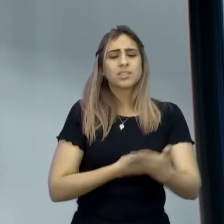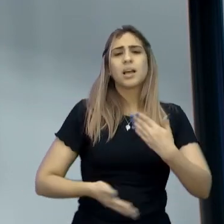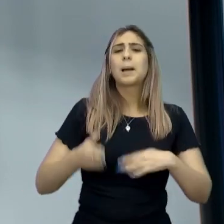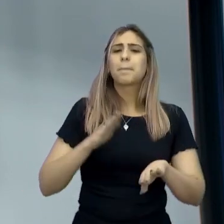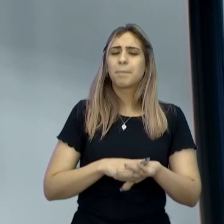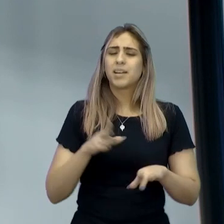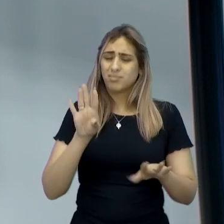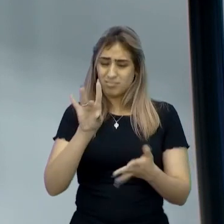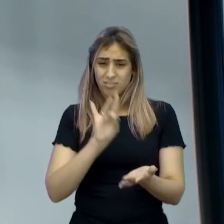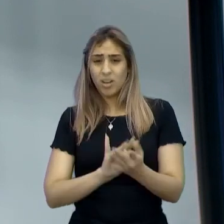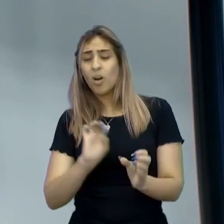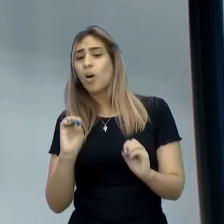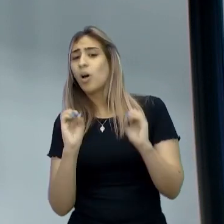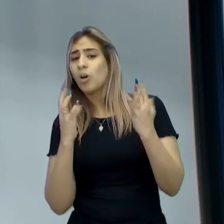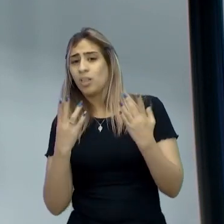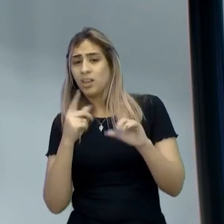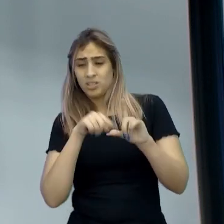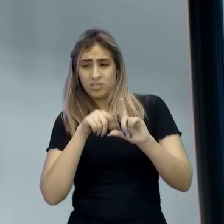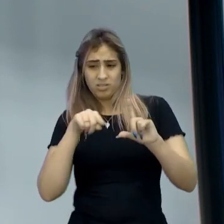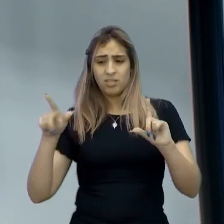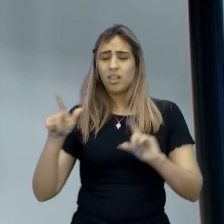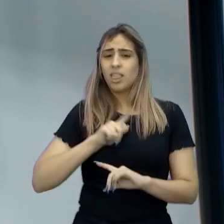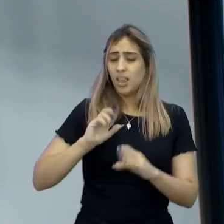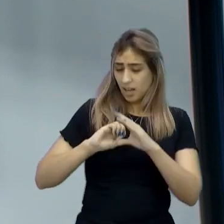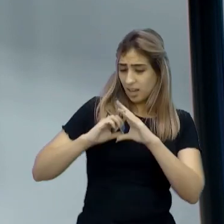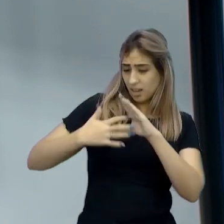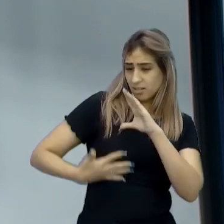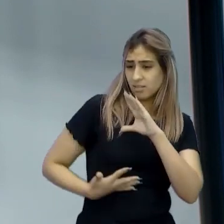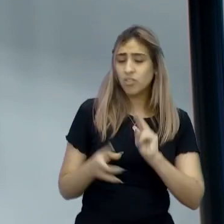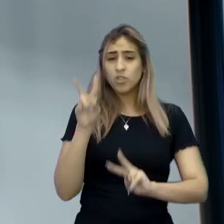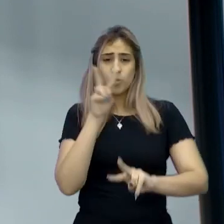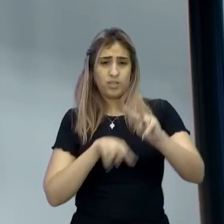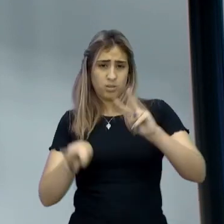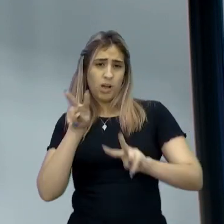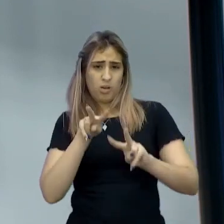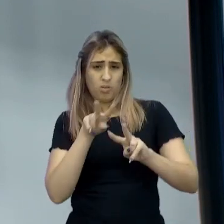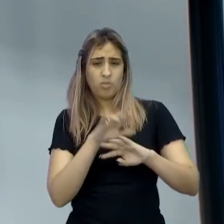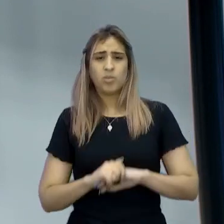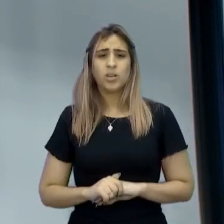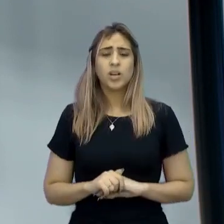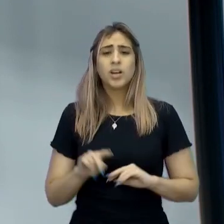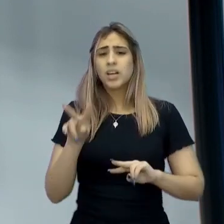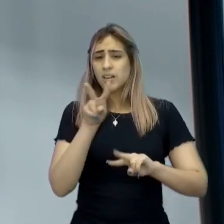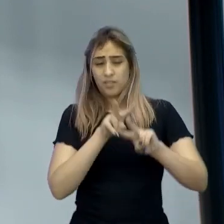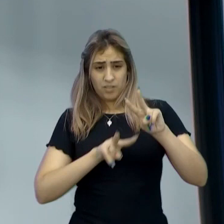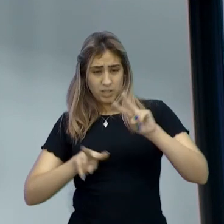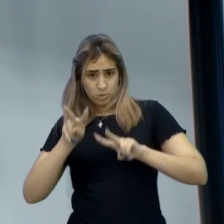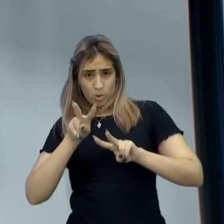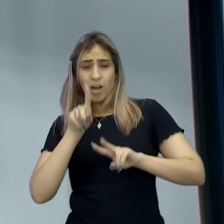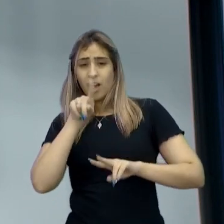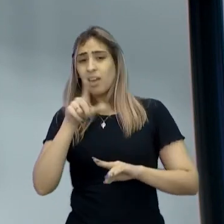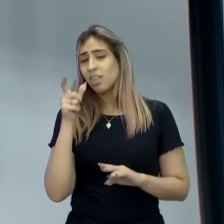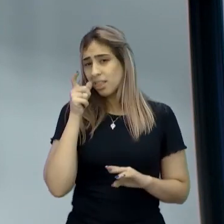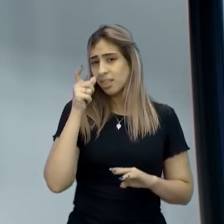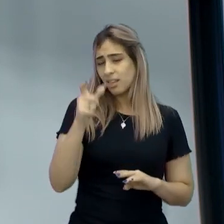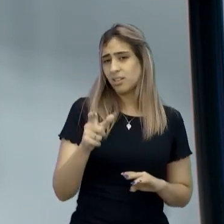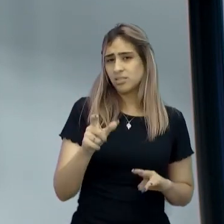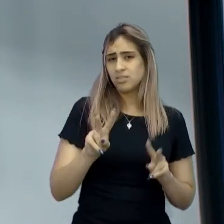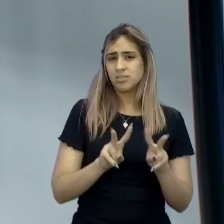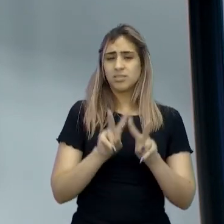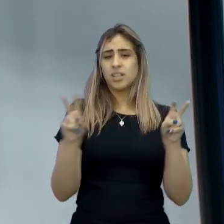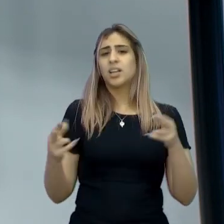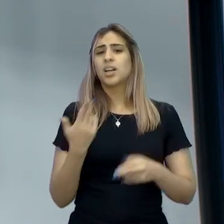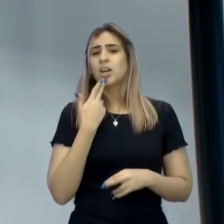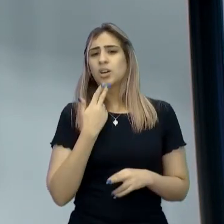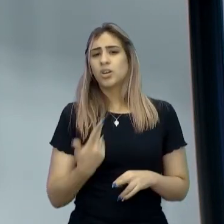Mas na realidade o que acontece? O gráfico ele tem a característica do visual. Então visualmente é interessante, a questão da